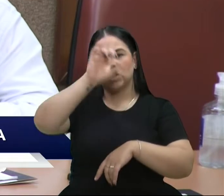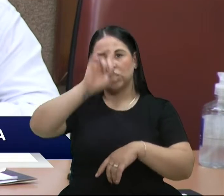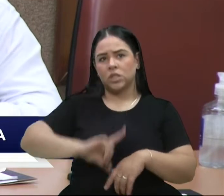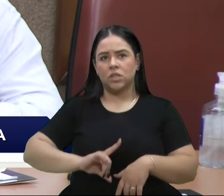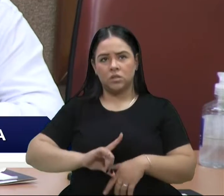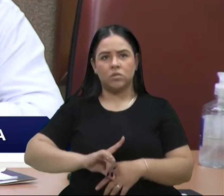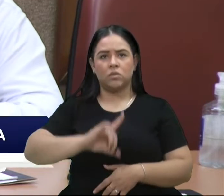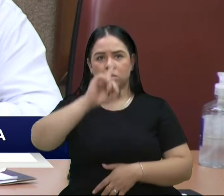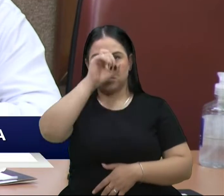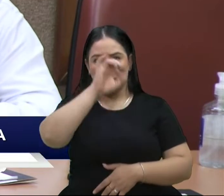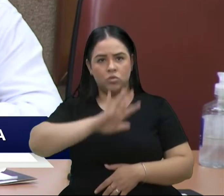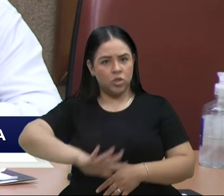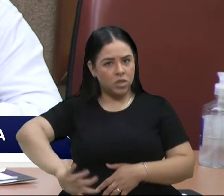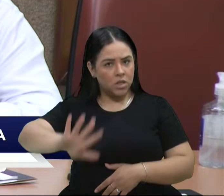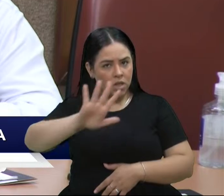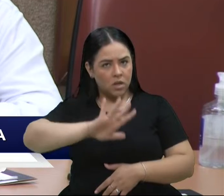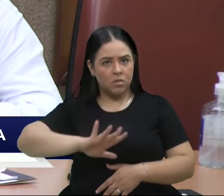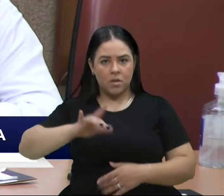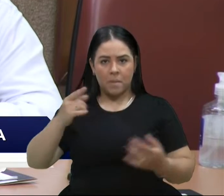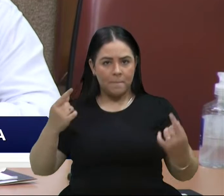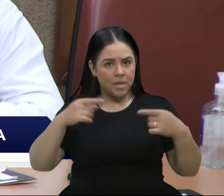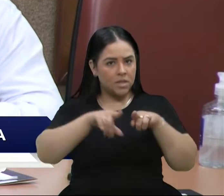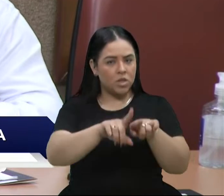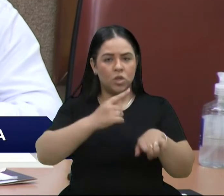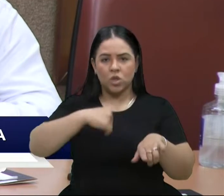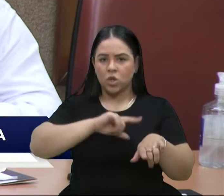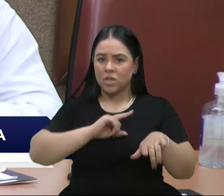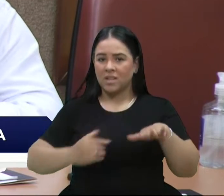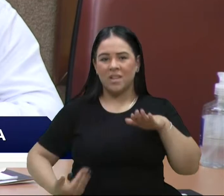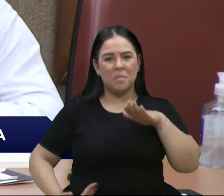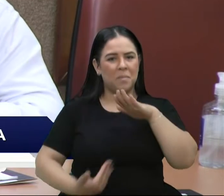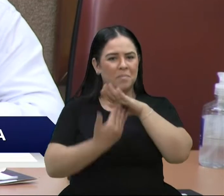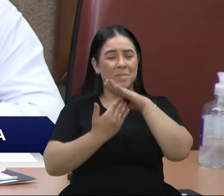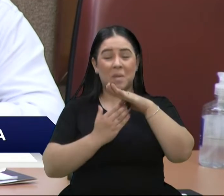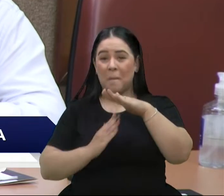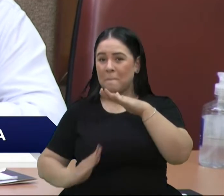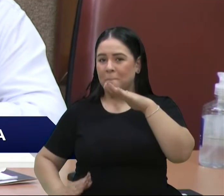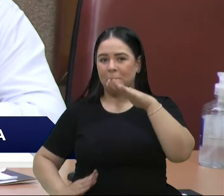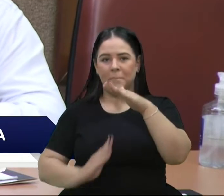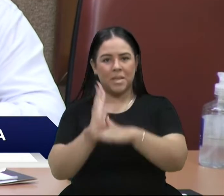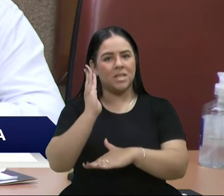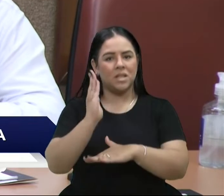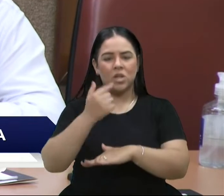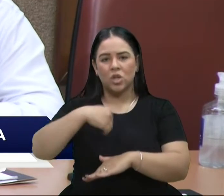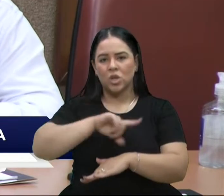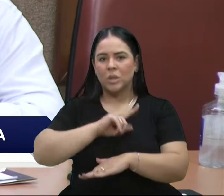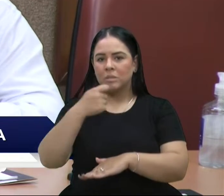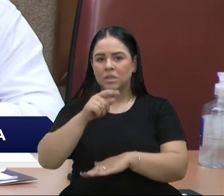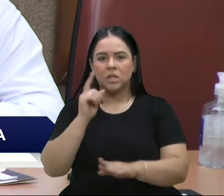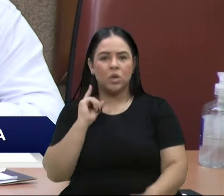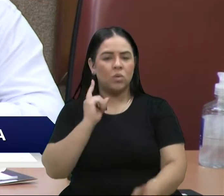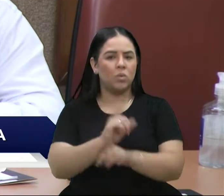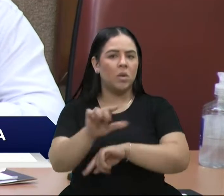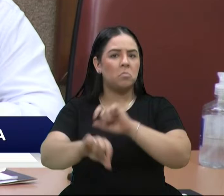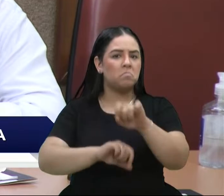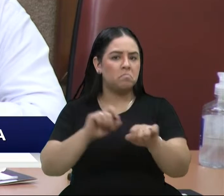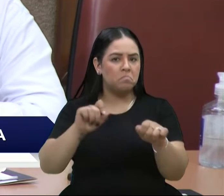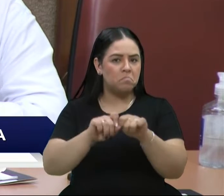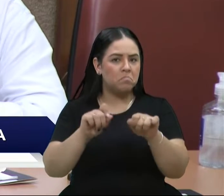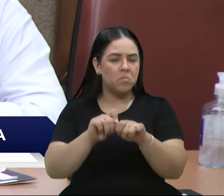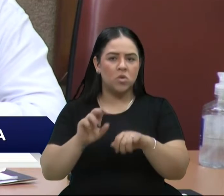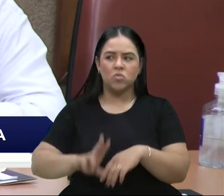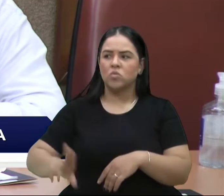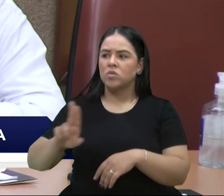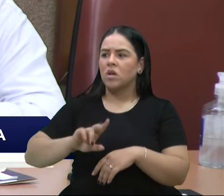Hospital Geral ele é parceiro. Estamos no limite, ultrapassado do limite. temos que achar uma outra alternativa aí, quem sabe usar